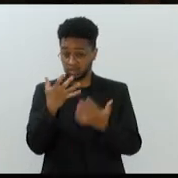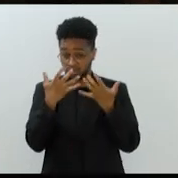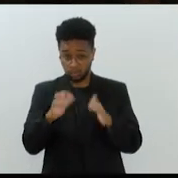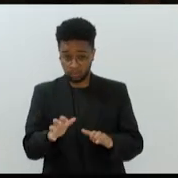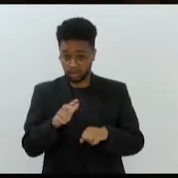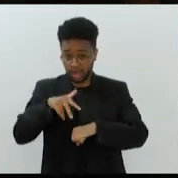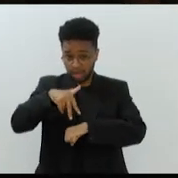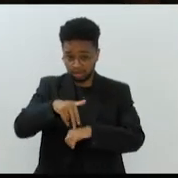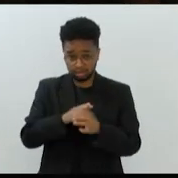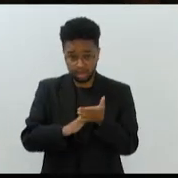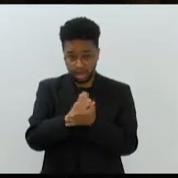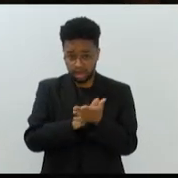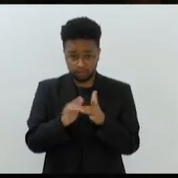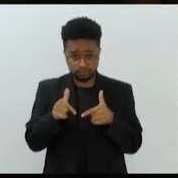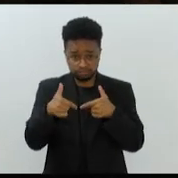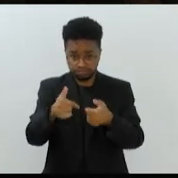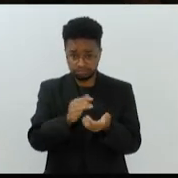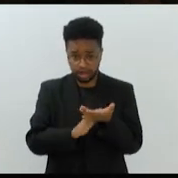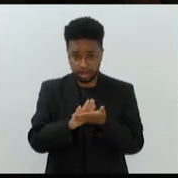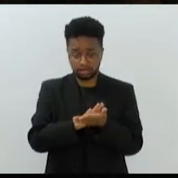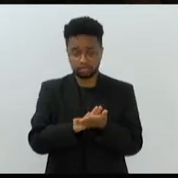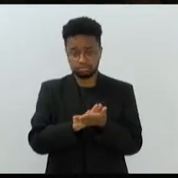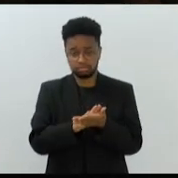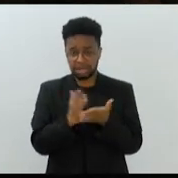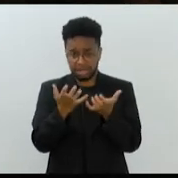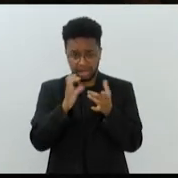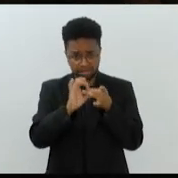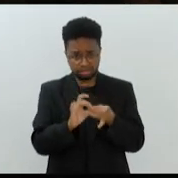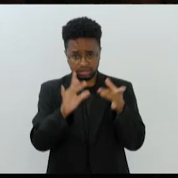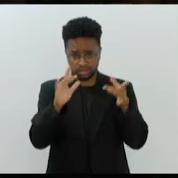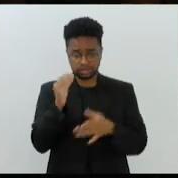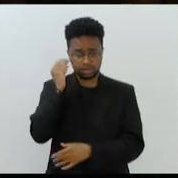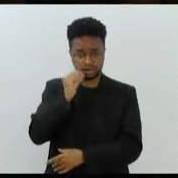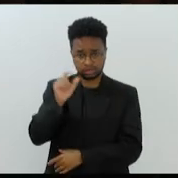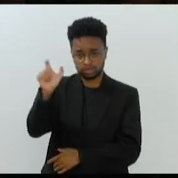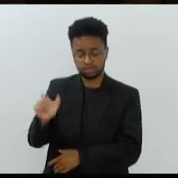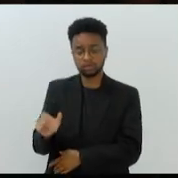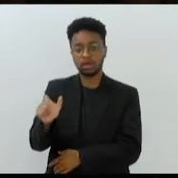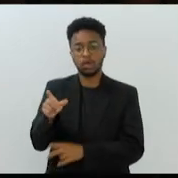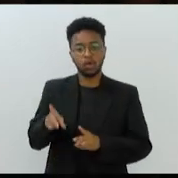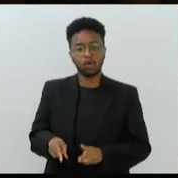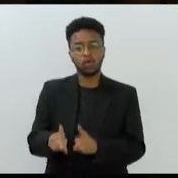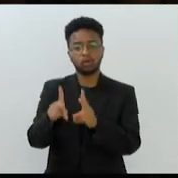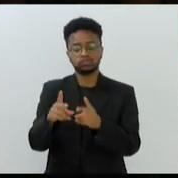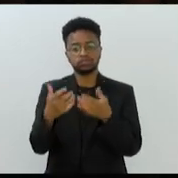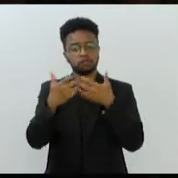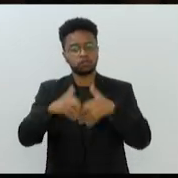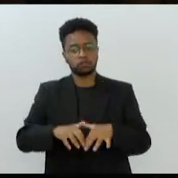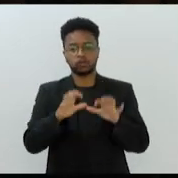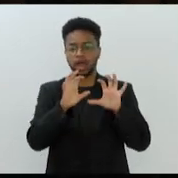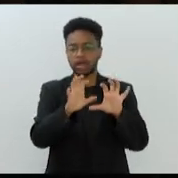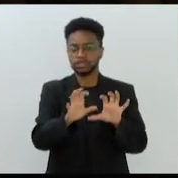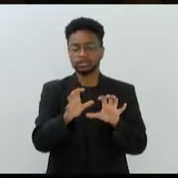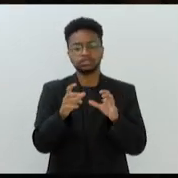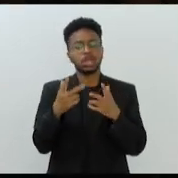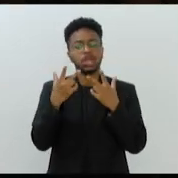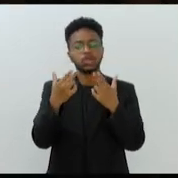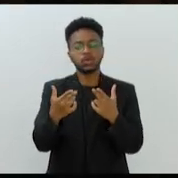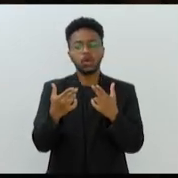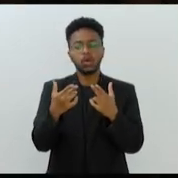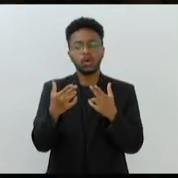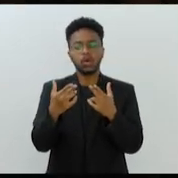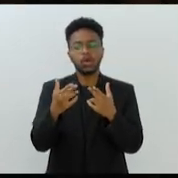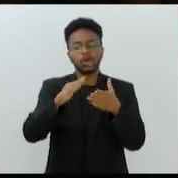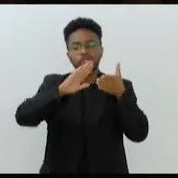posicionar, se quiserem deixar que o governo Cláudio Castro continue funcionando como uma nuvem de